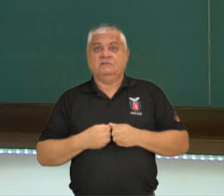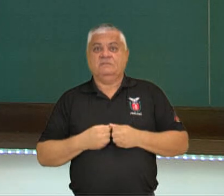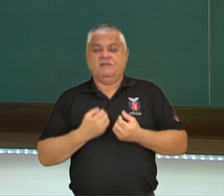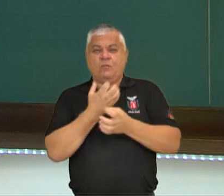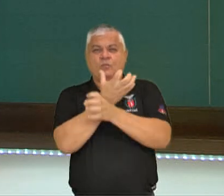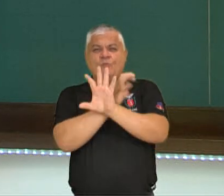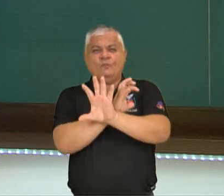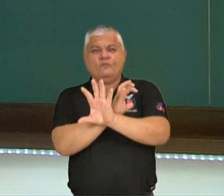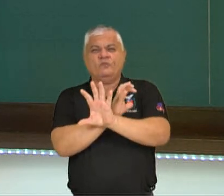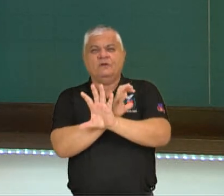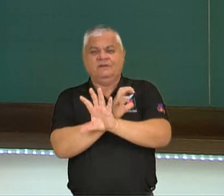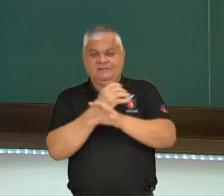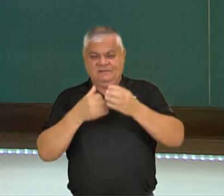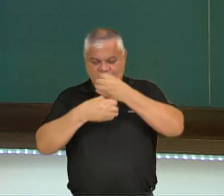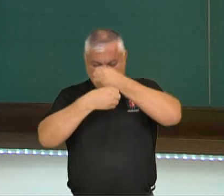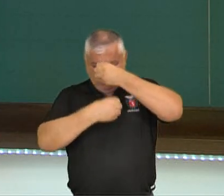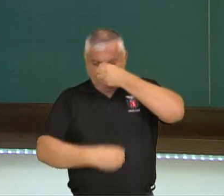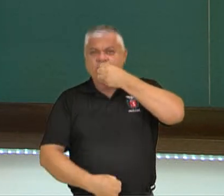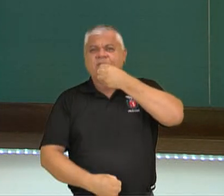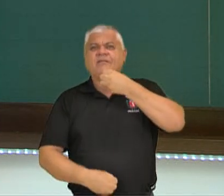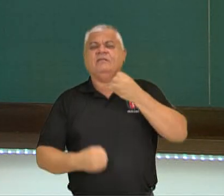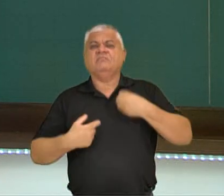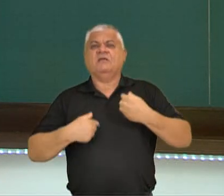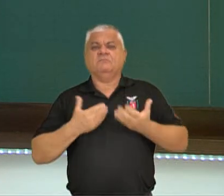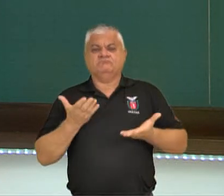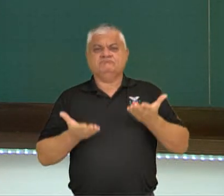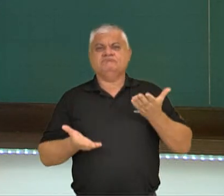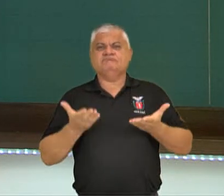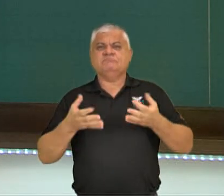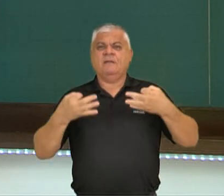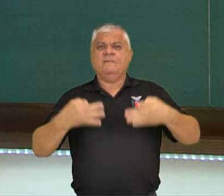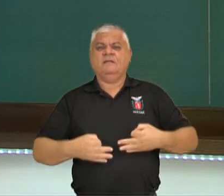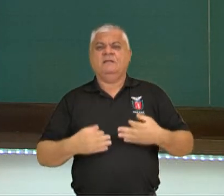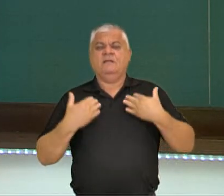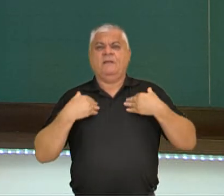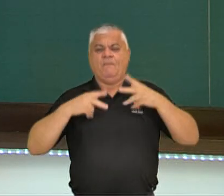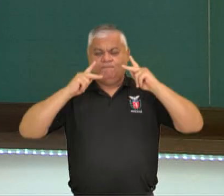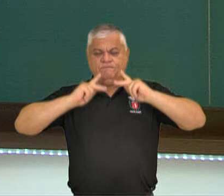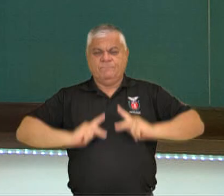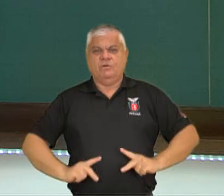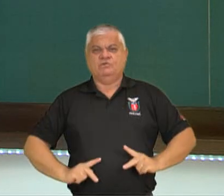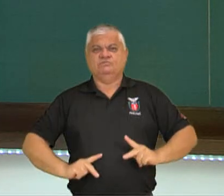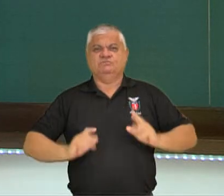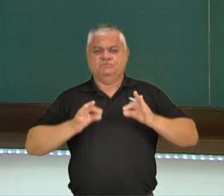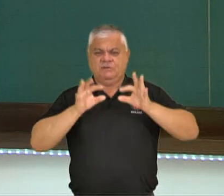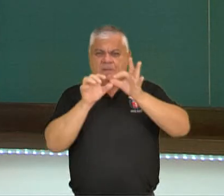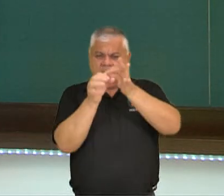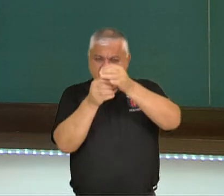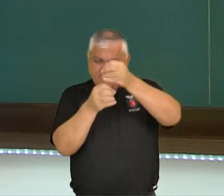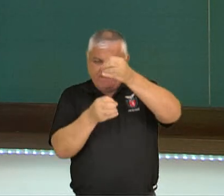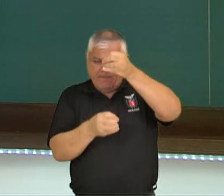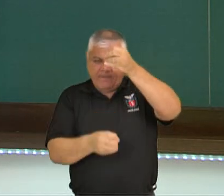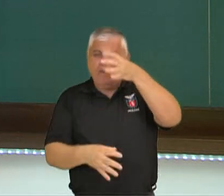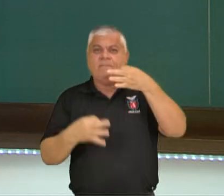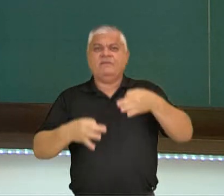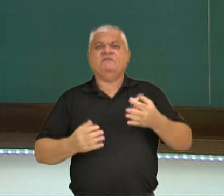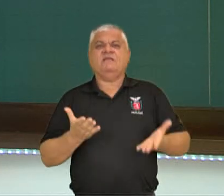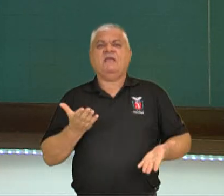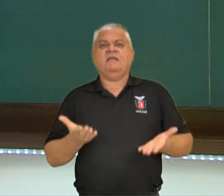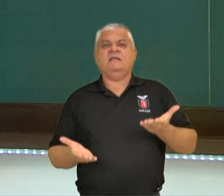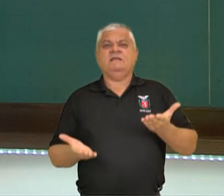uma estabilidade melhor do teu esqueleto, você melhora a sua postura, o seu equilíbrio e